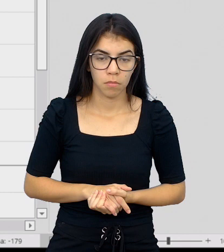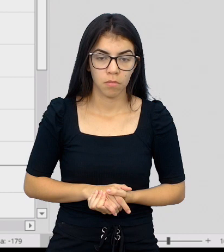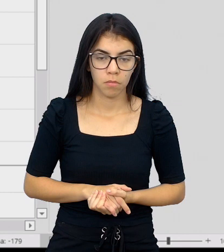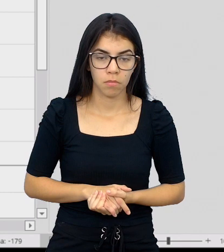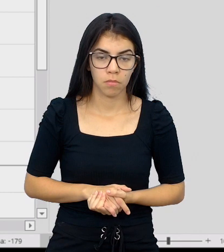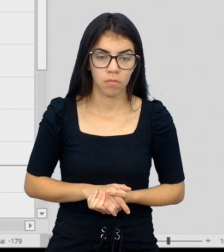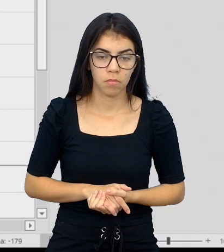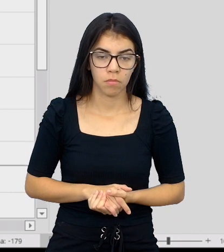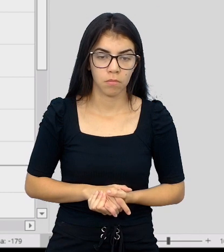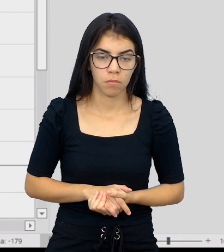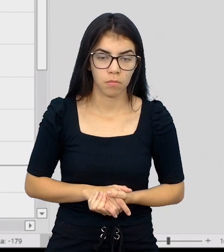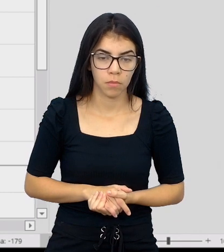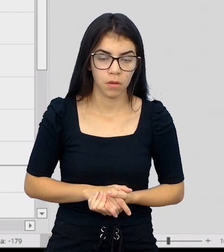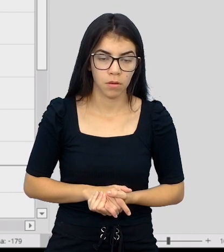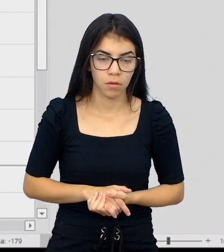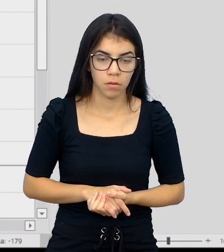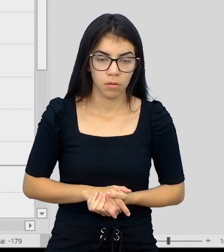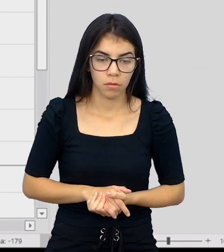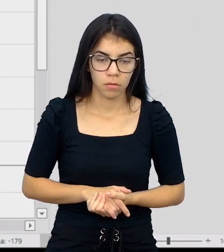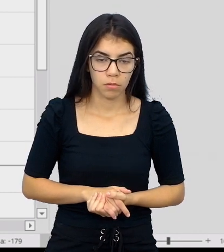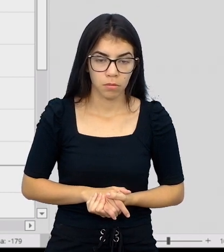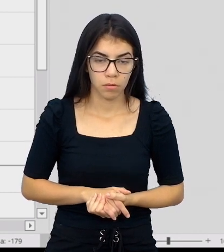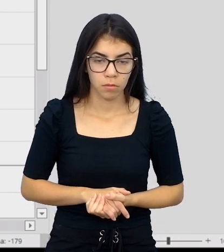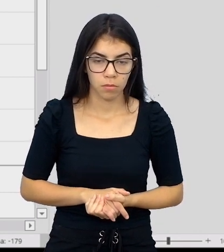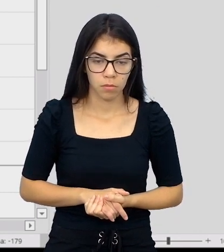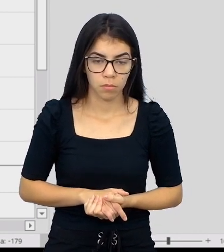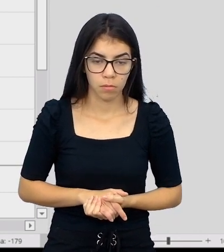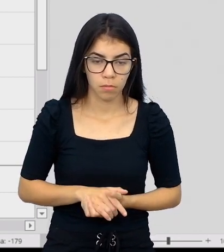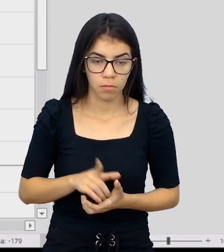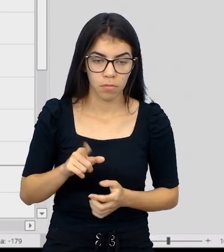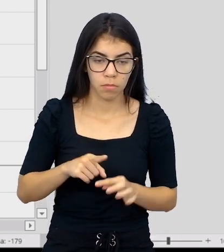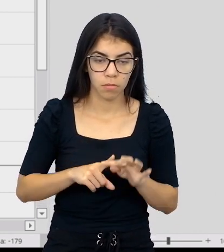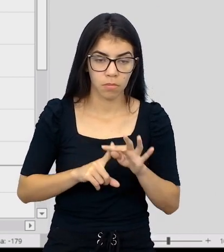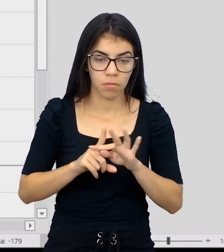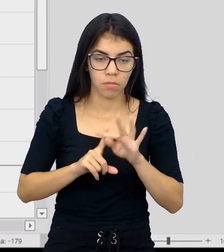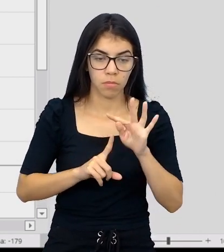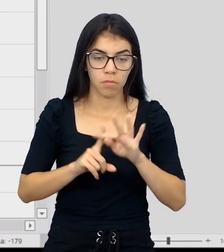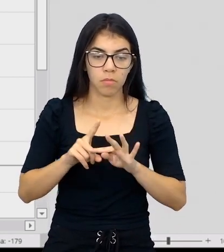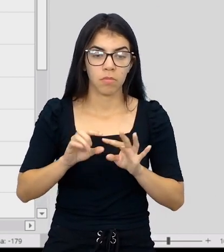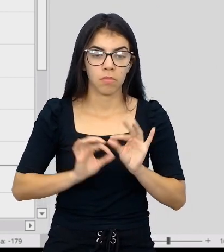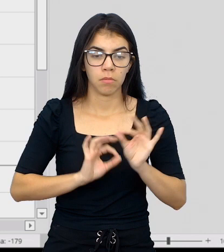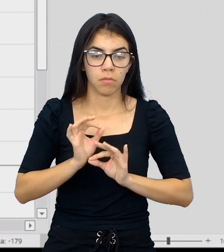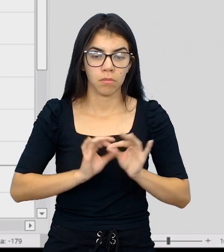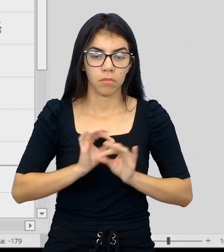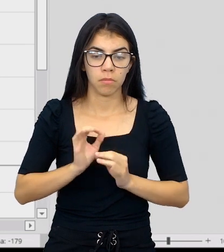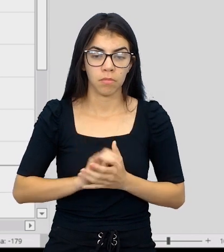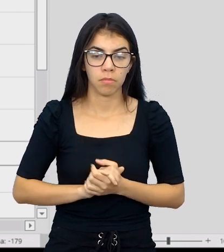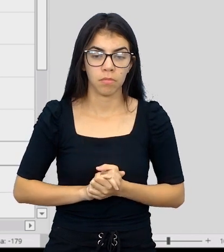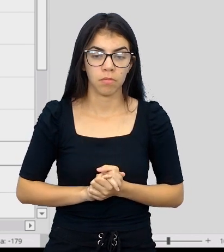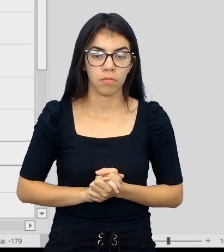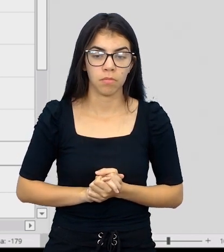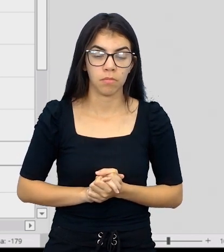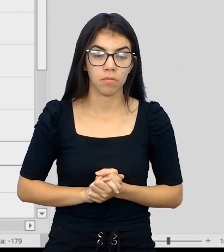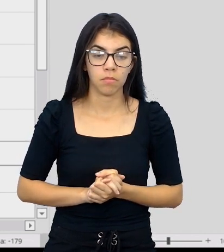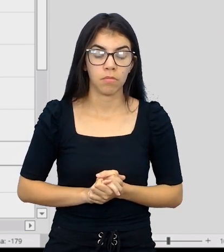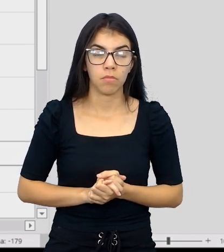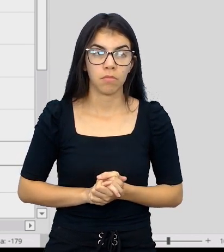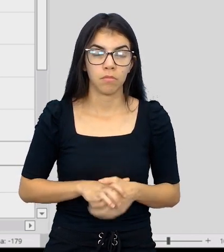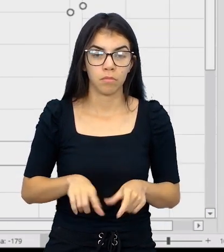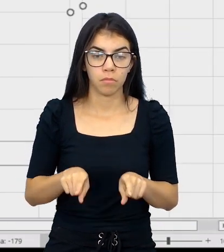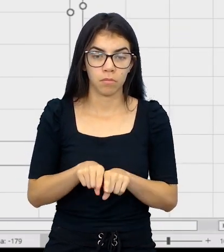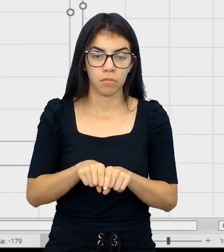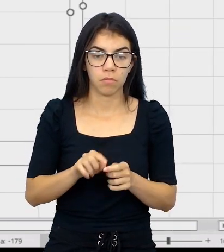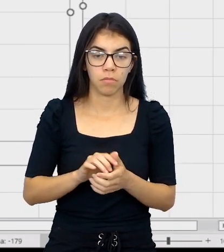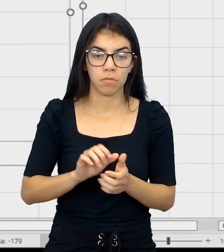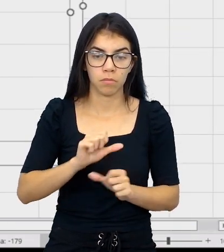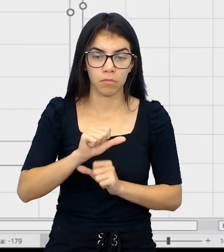Vamos rapidinho. Dá. Ok. Deixa eu arrumar aqui a temperatura que tá escrito... Tem uma letra a mais aqui, ó. Pronto. Isso. E a gente poderia até mudar